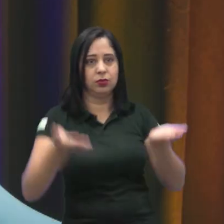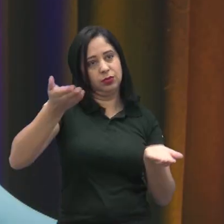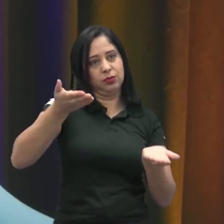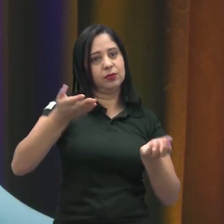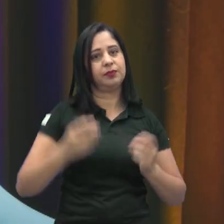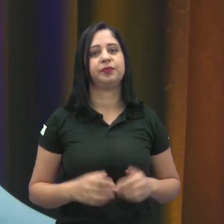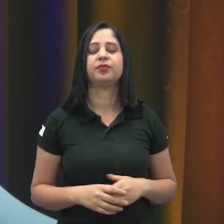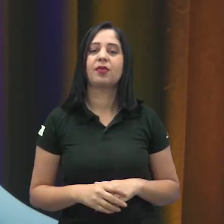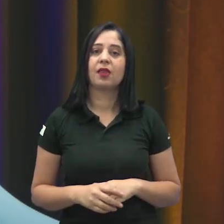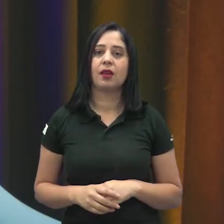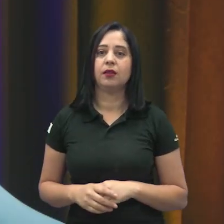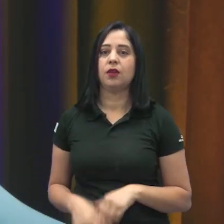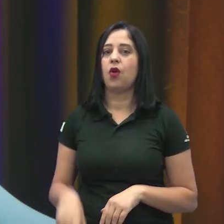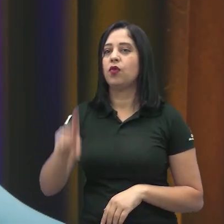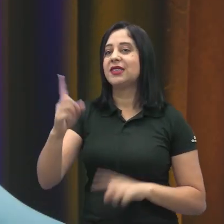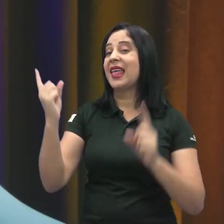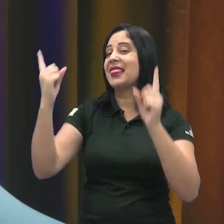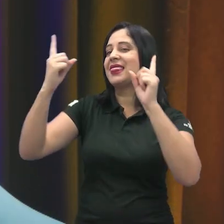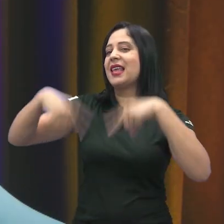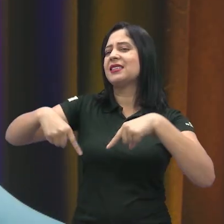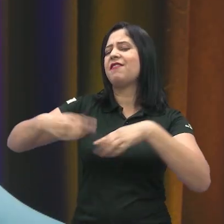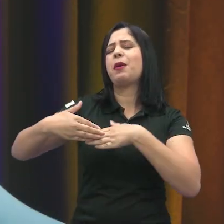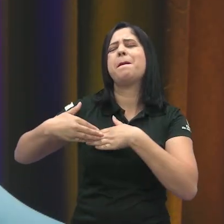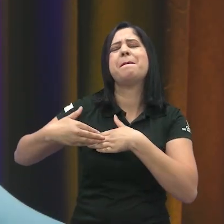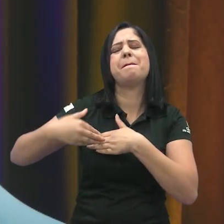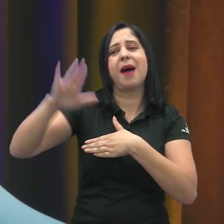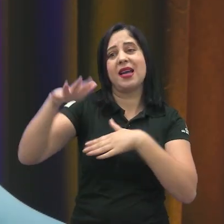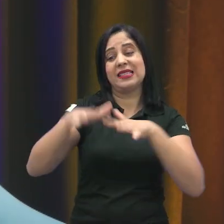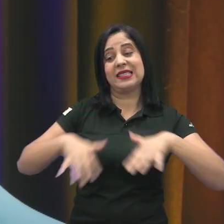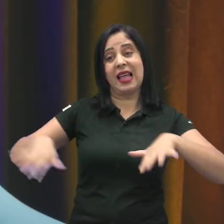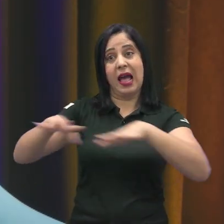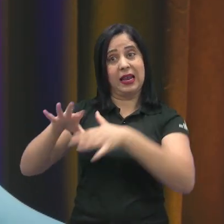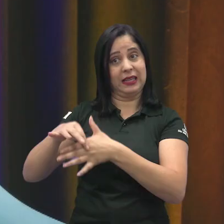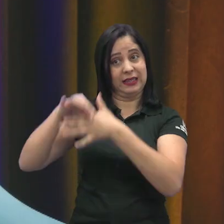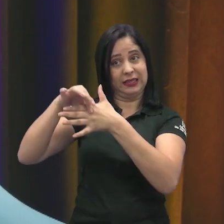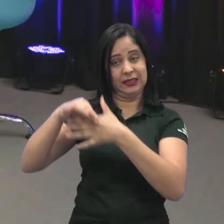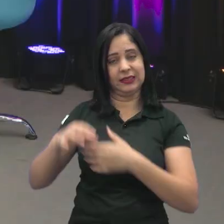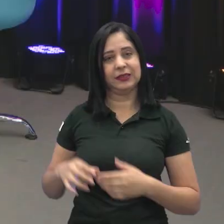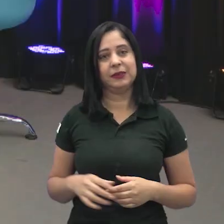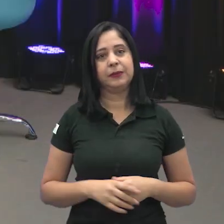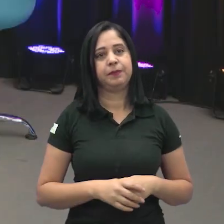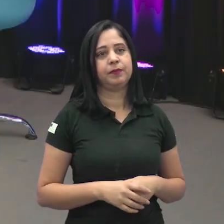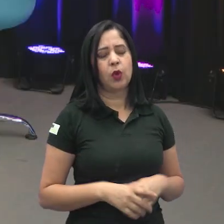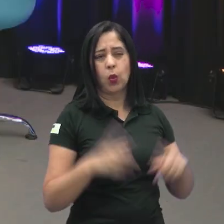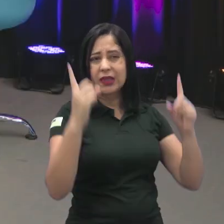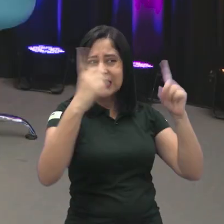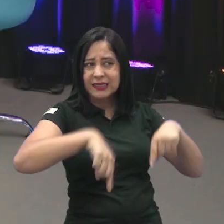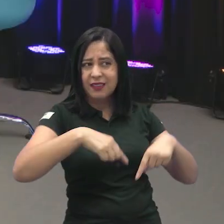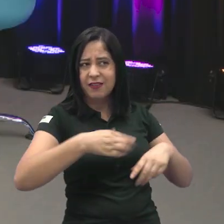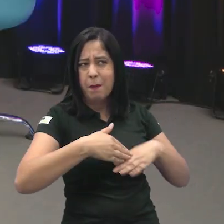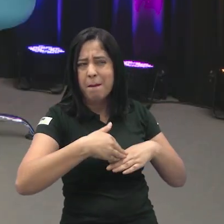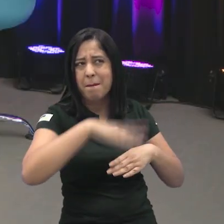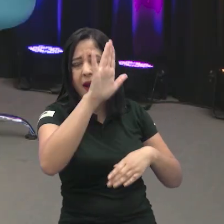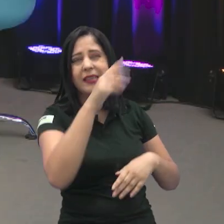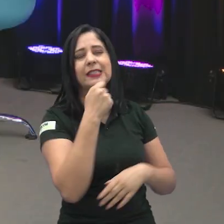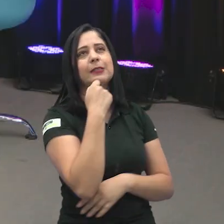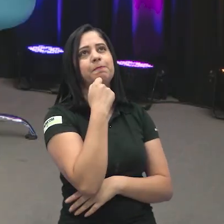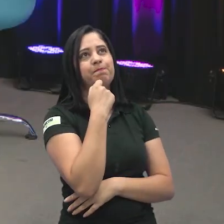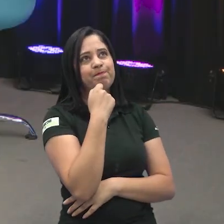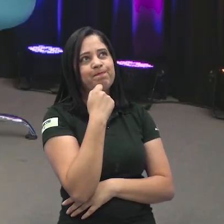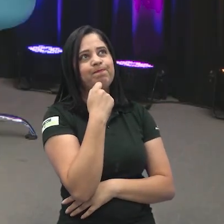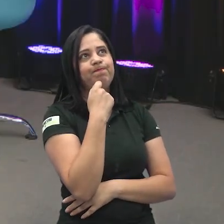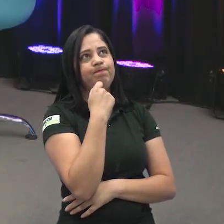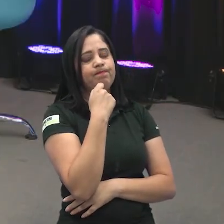para você o maior desafio na questão da liderança? O maior desafio, eu acho que